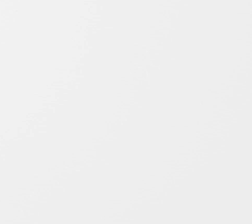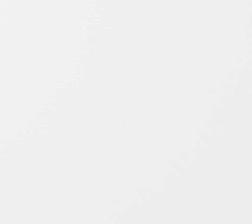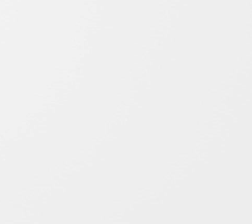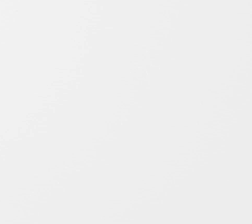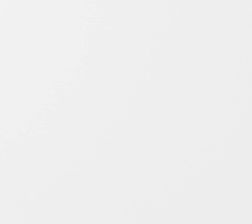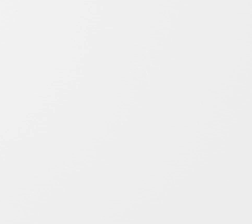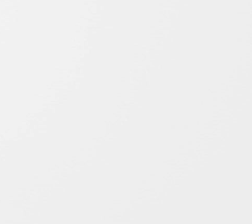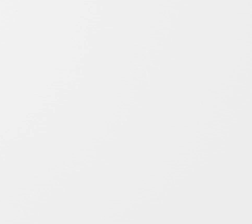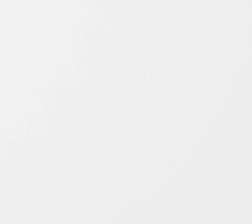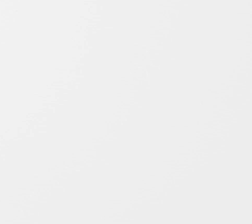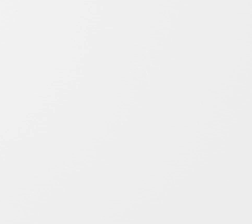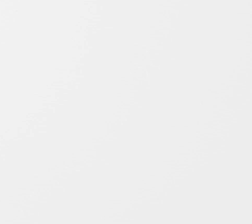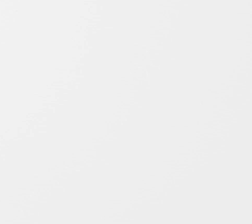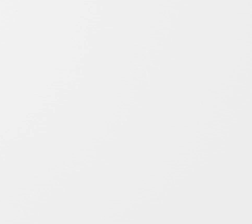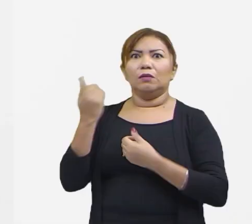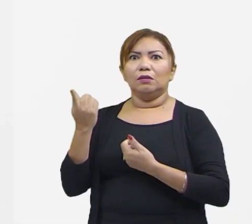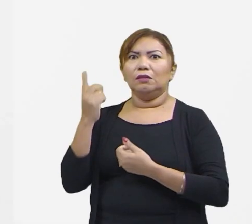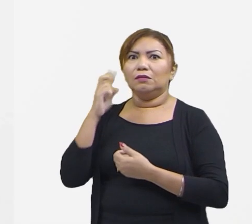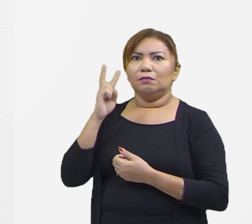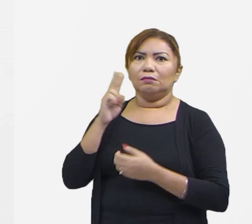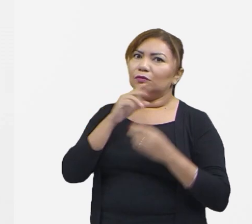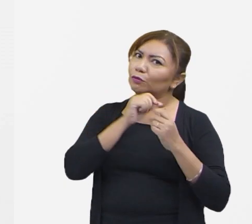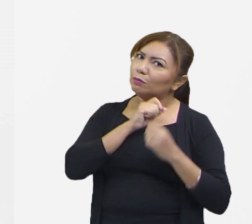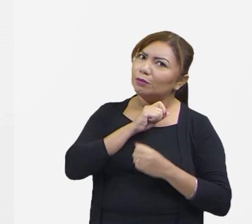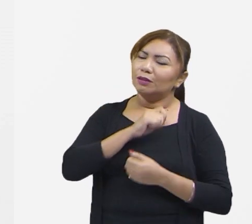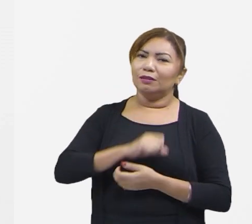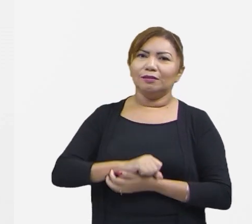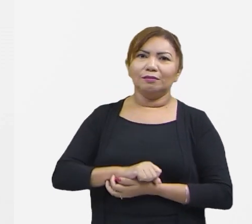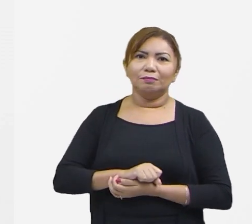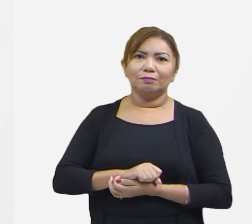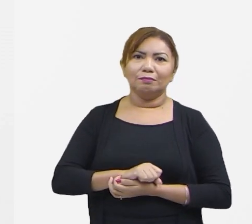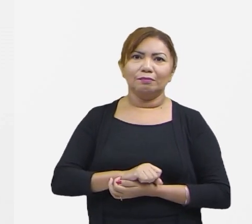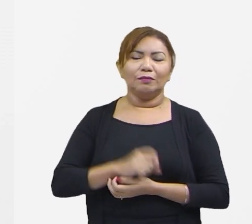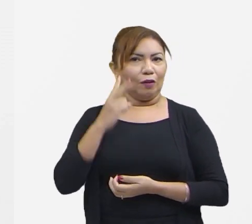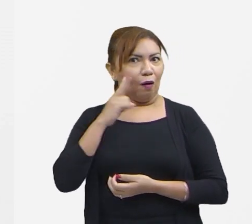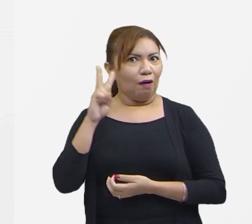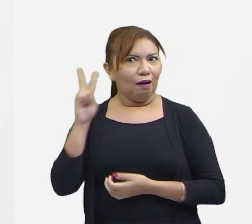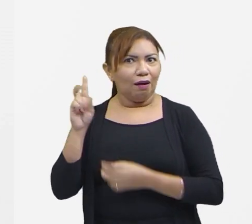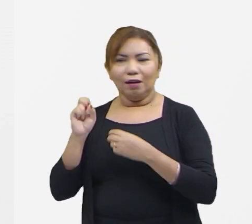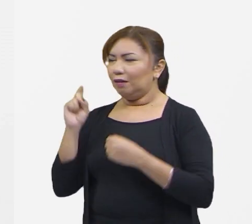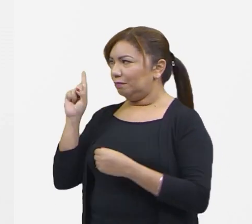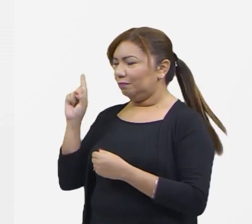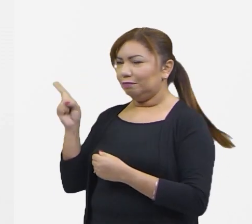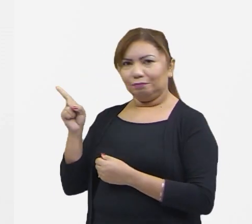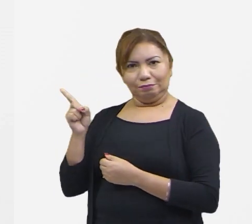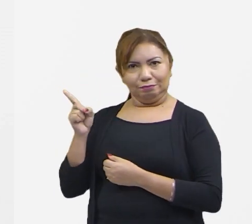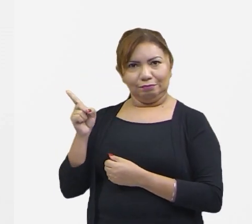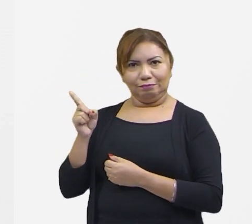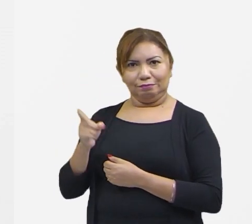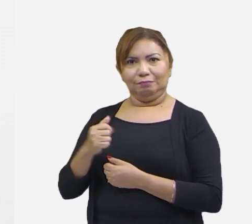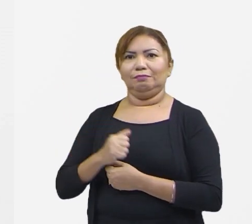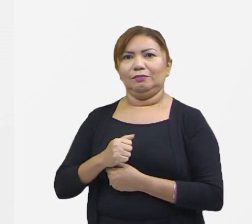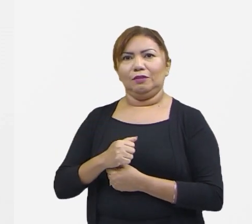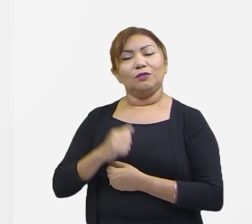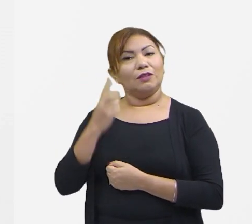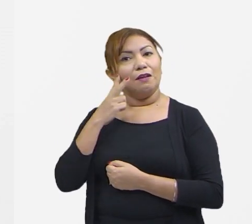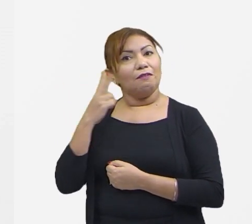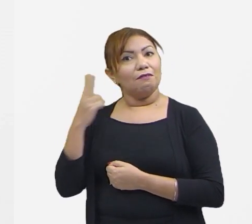dormir. Vamos lá para outra imagem. Olha aí, onde é que vocês veem esses encartes?